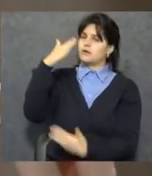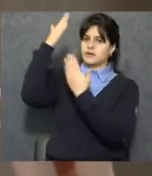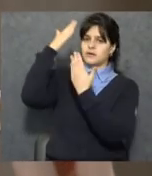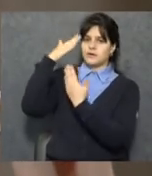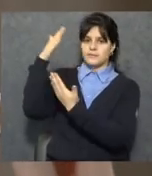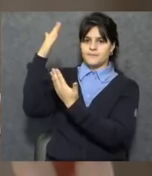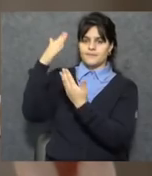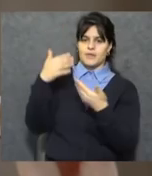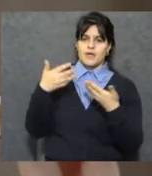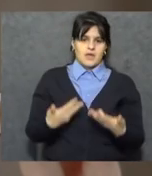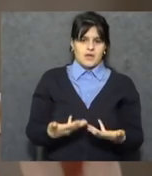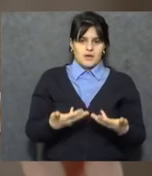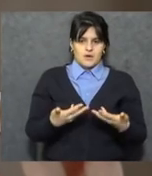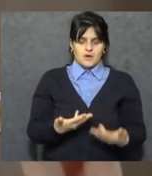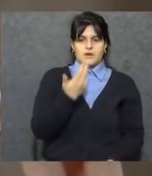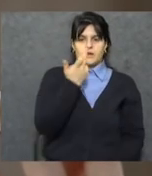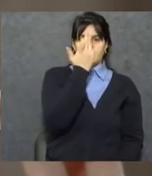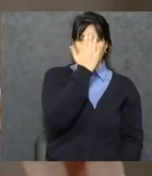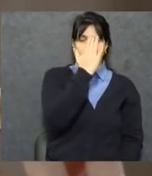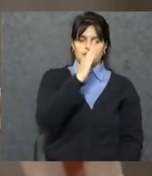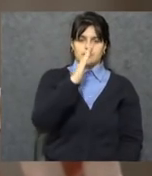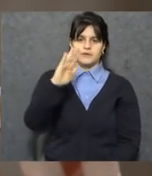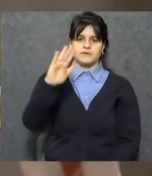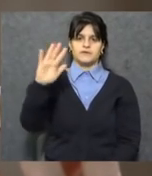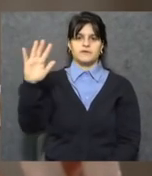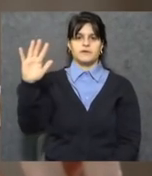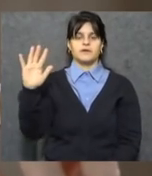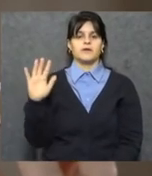glória, agora e para